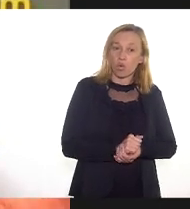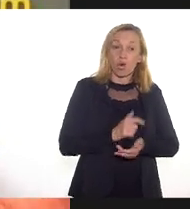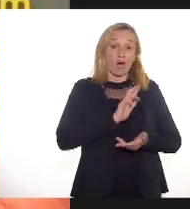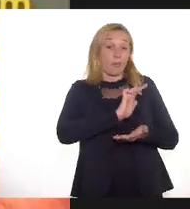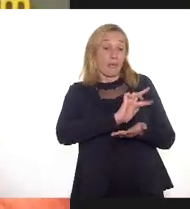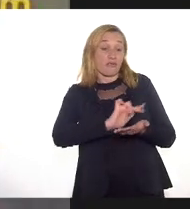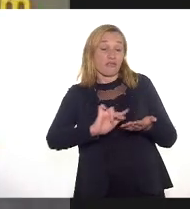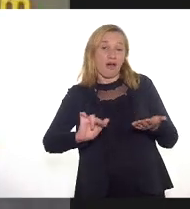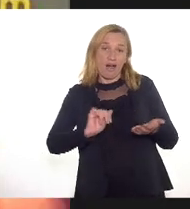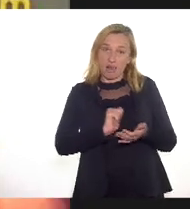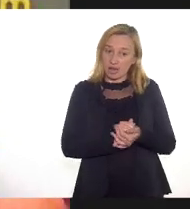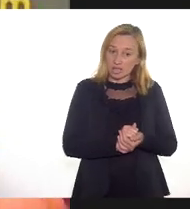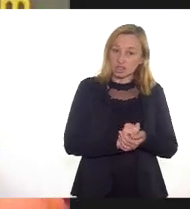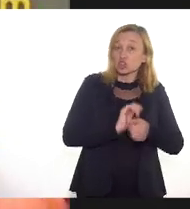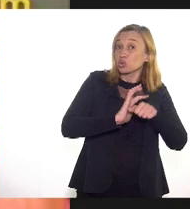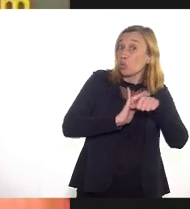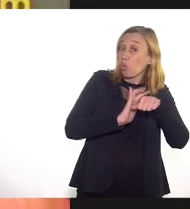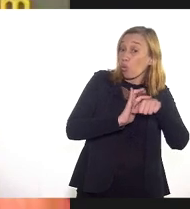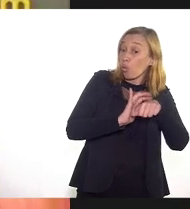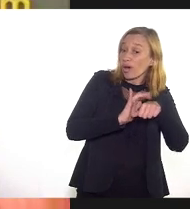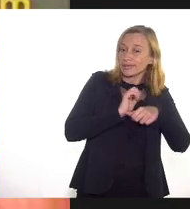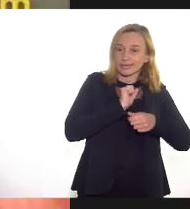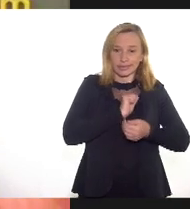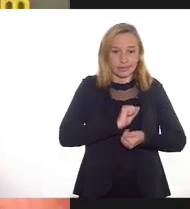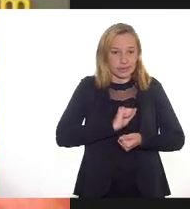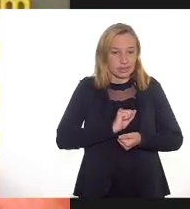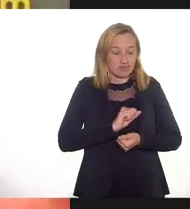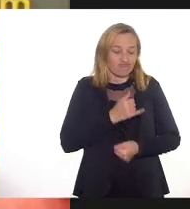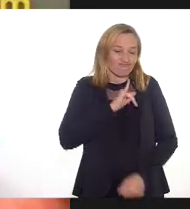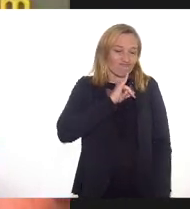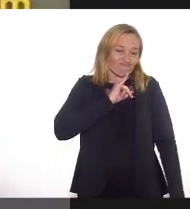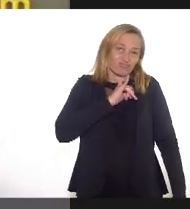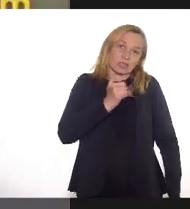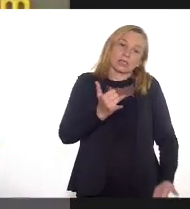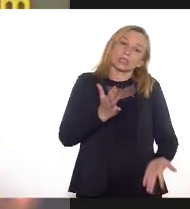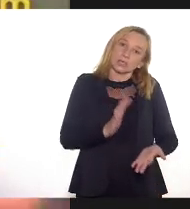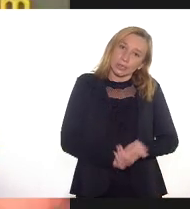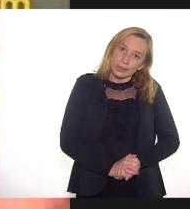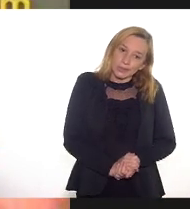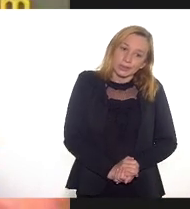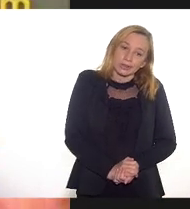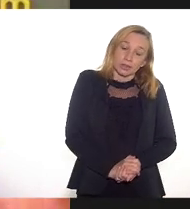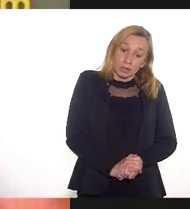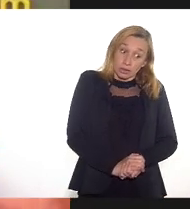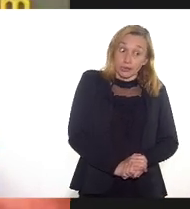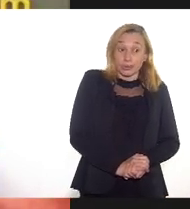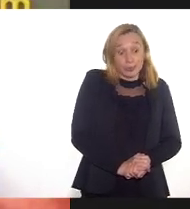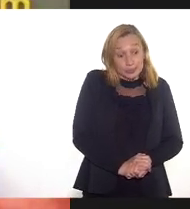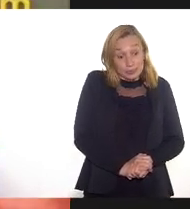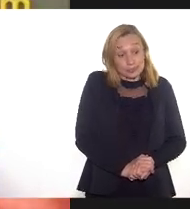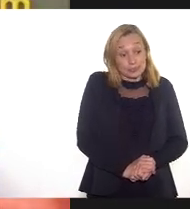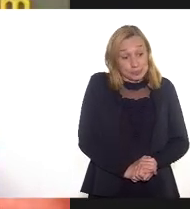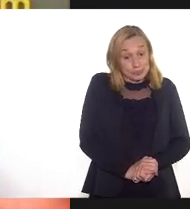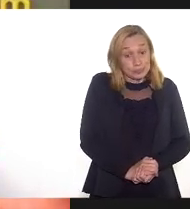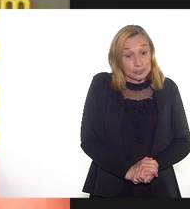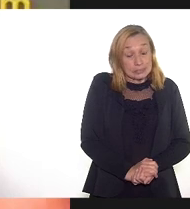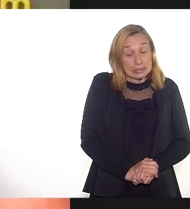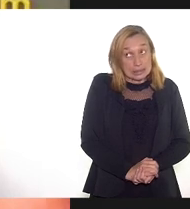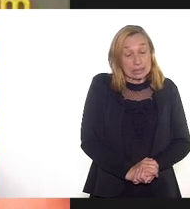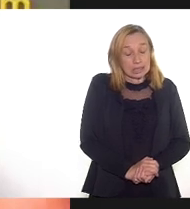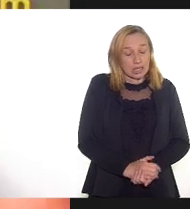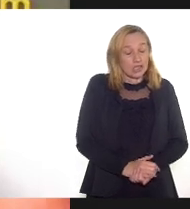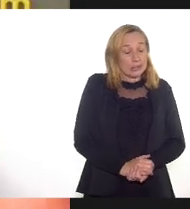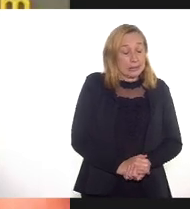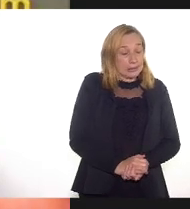várias, né, várias doenças. E, infelizmente, né, a gente tem que se